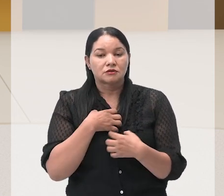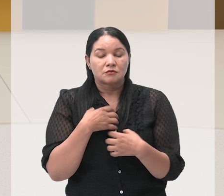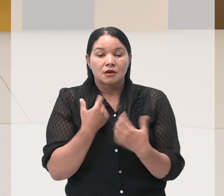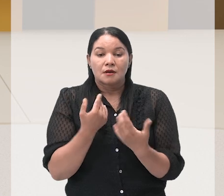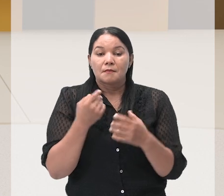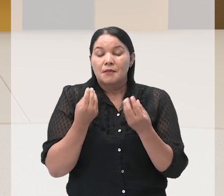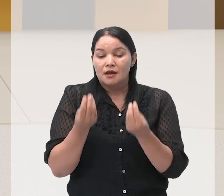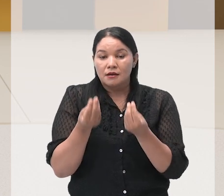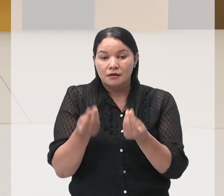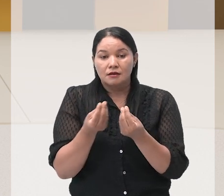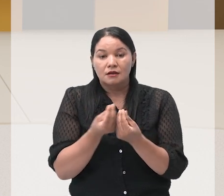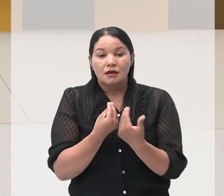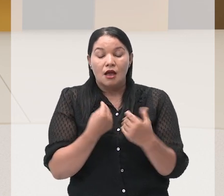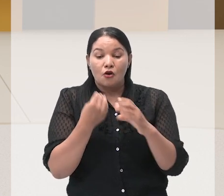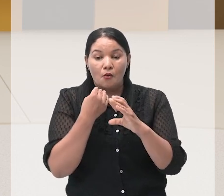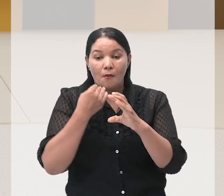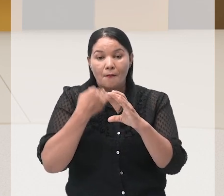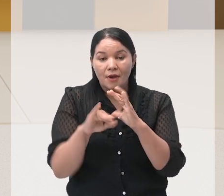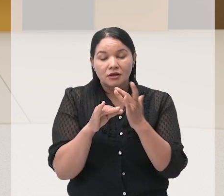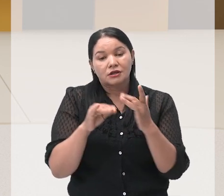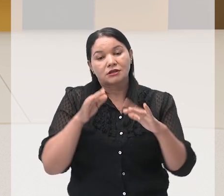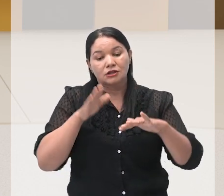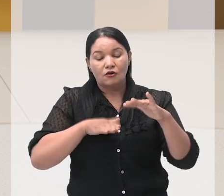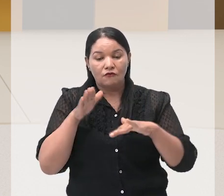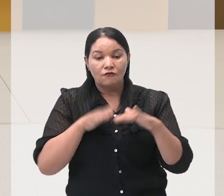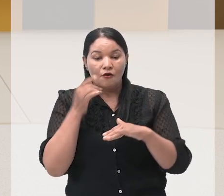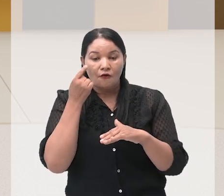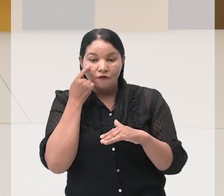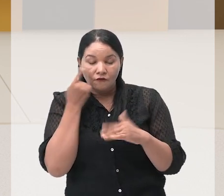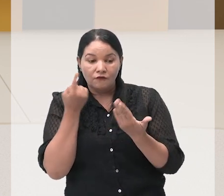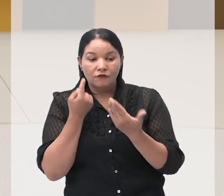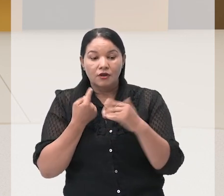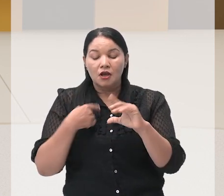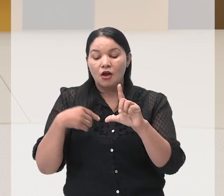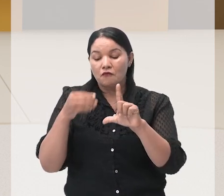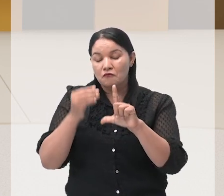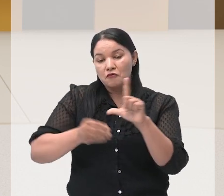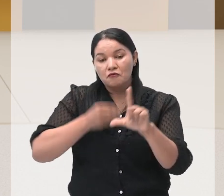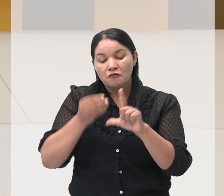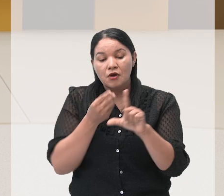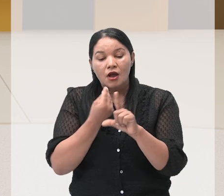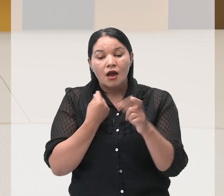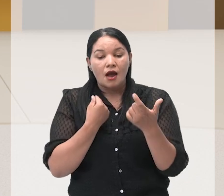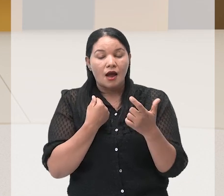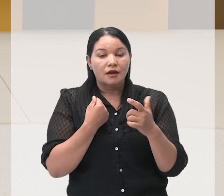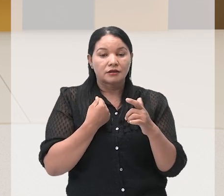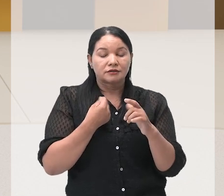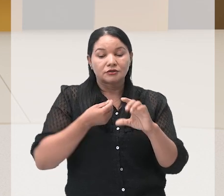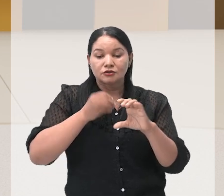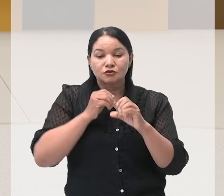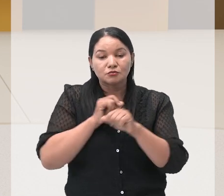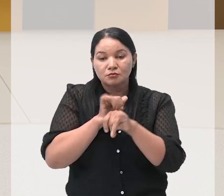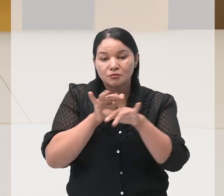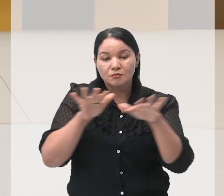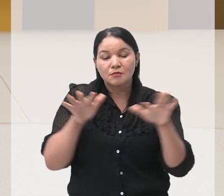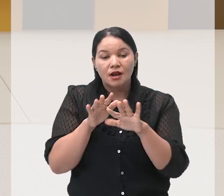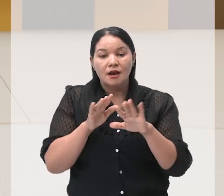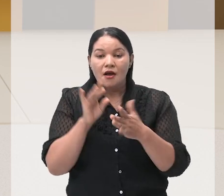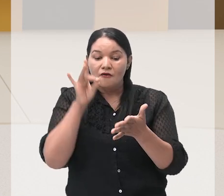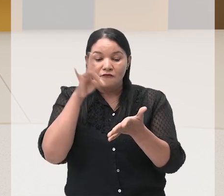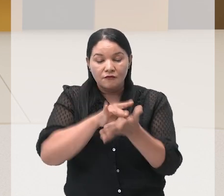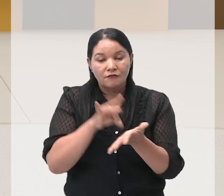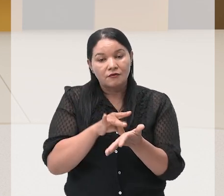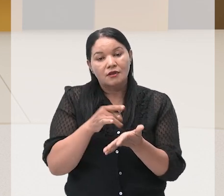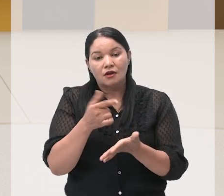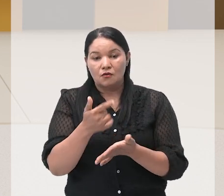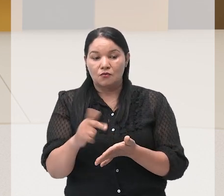a notícia sem checar a veracidade. E isso vai ocorrer muito frequentemente em